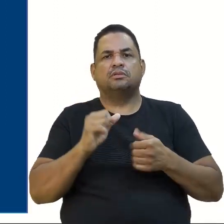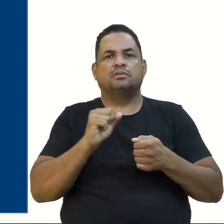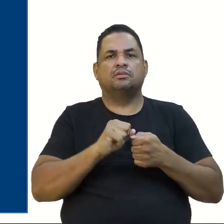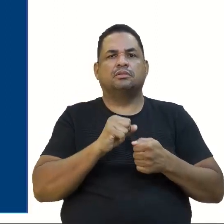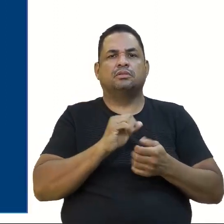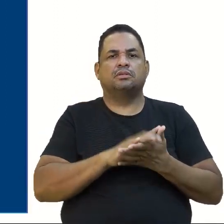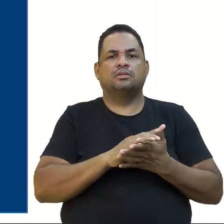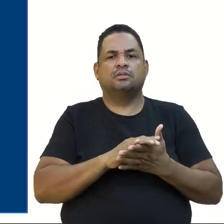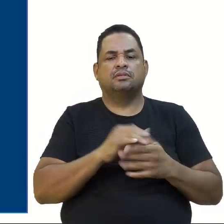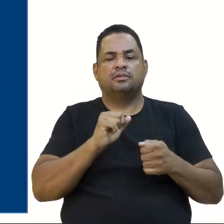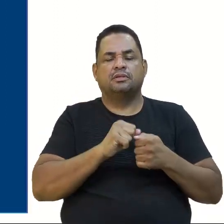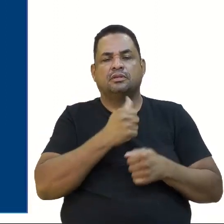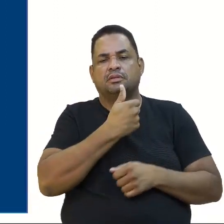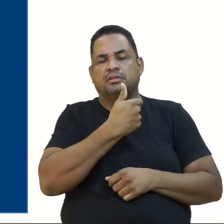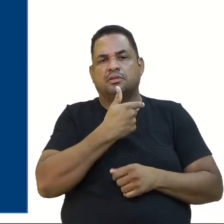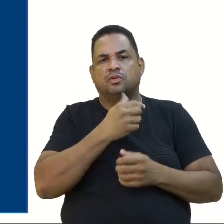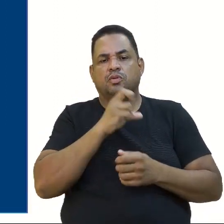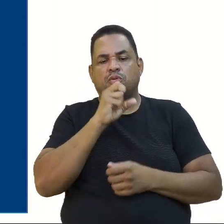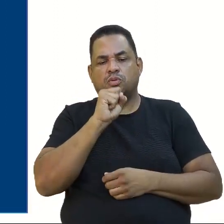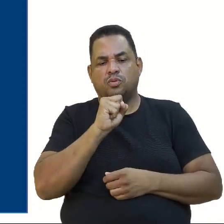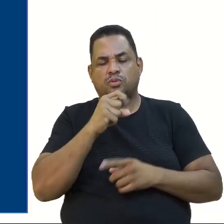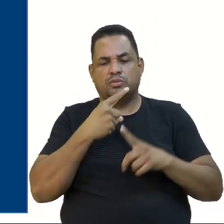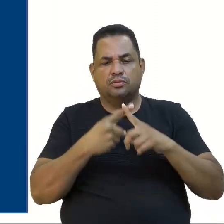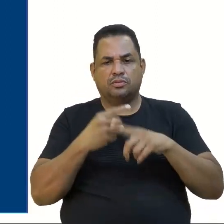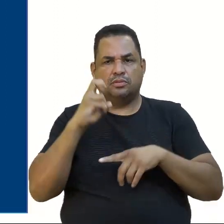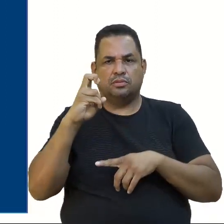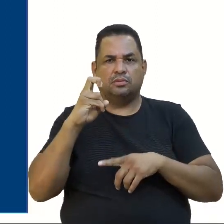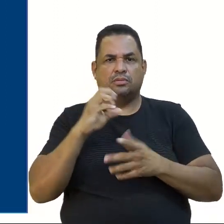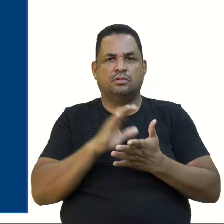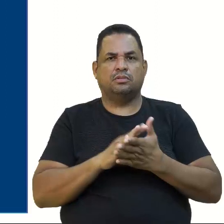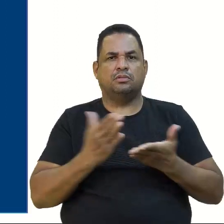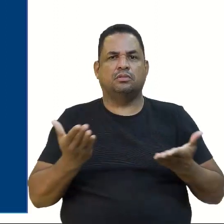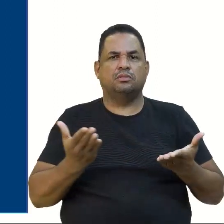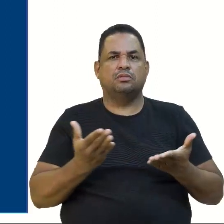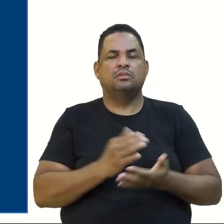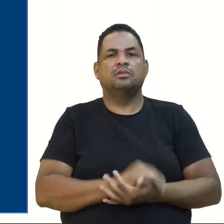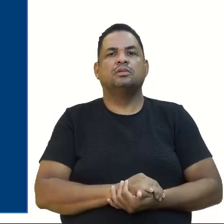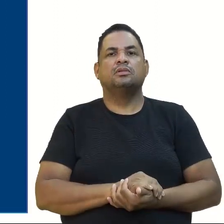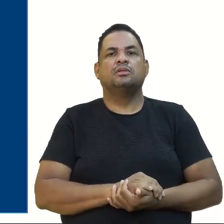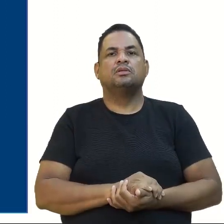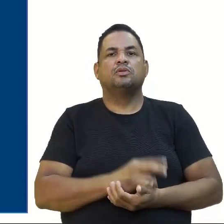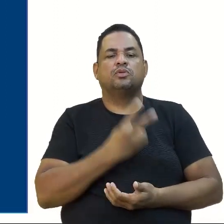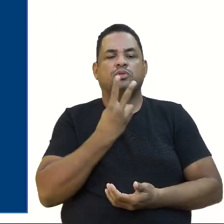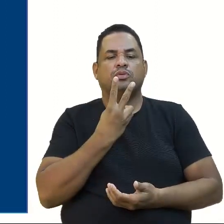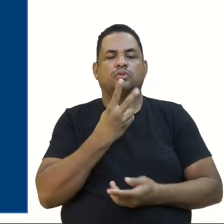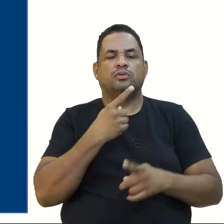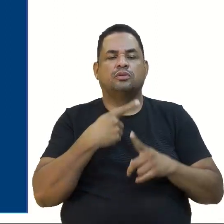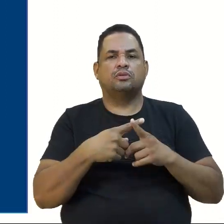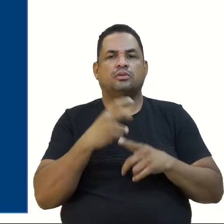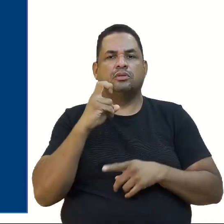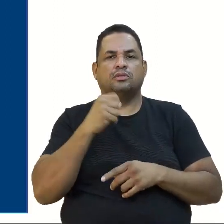2, 8 vezes 5, né? 40. E não é assim. Então, vamos lá. 2 vezes 5? 10.